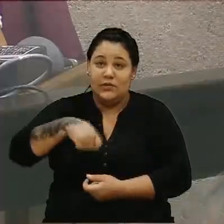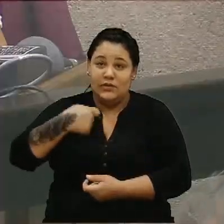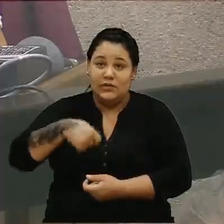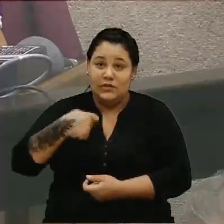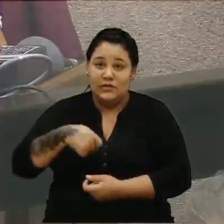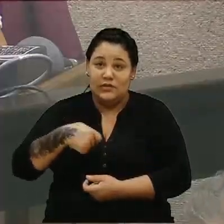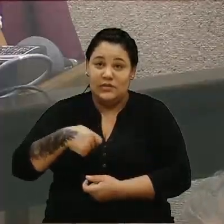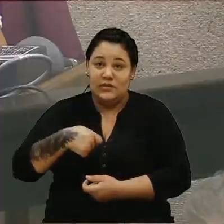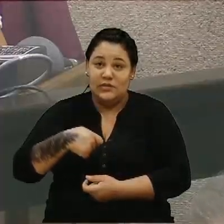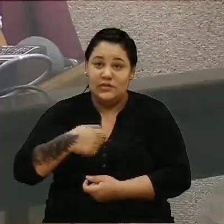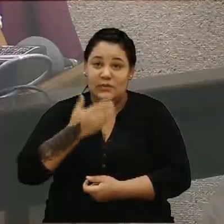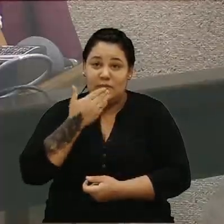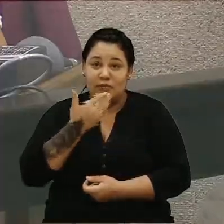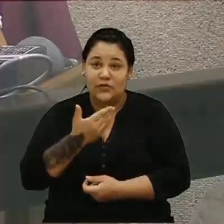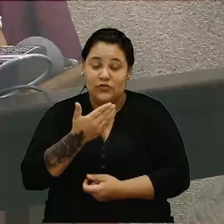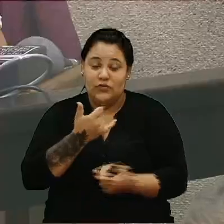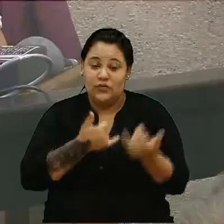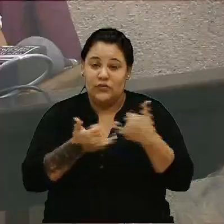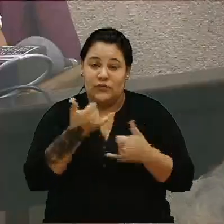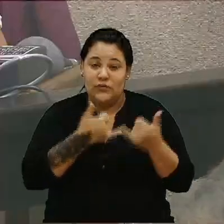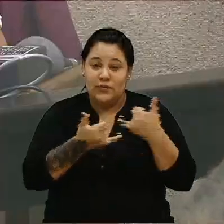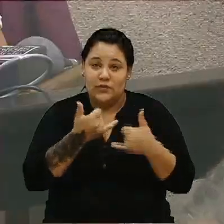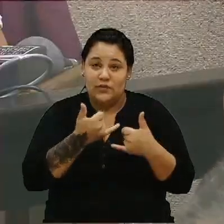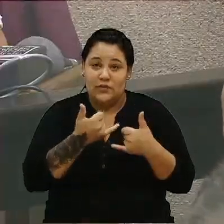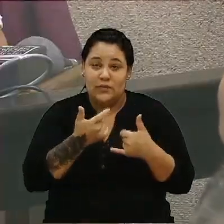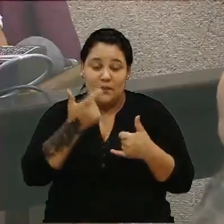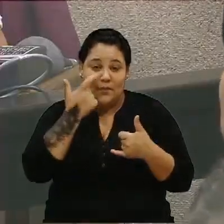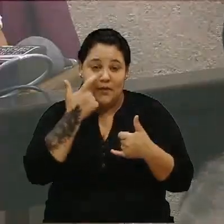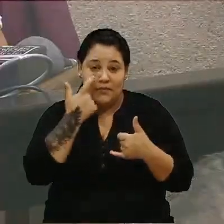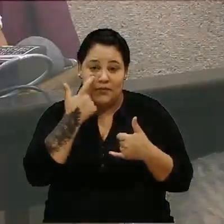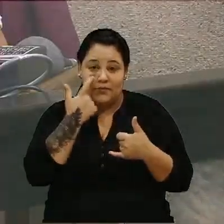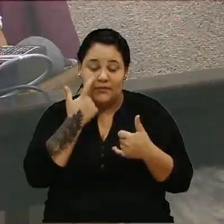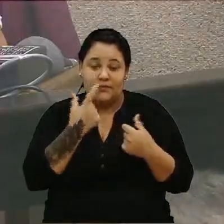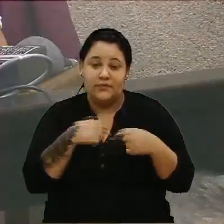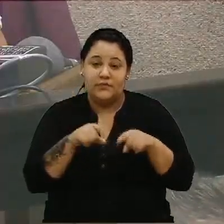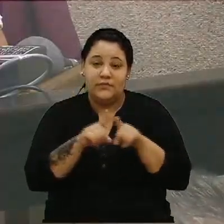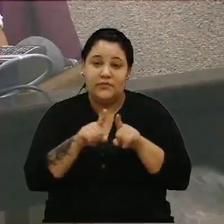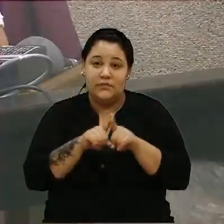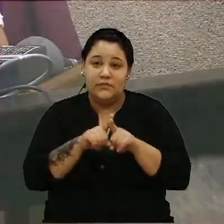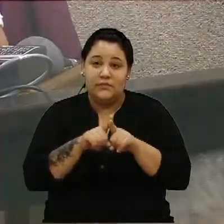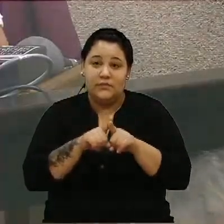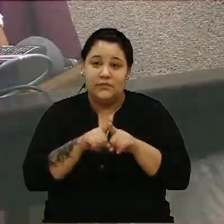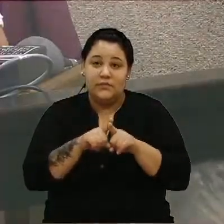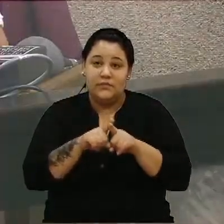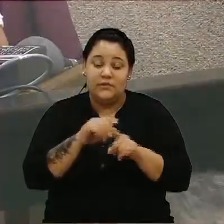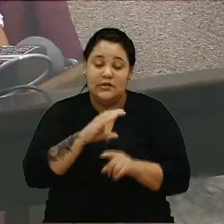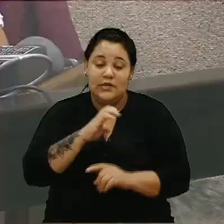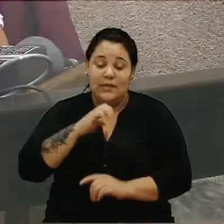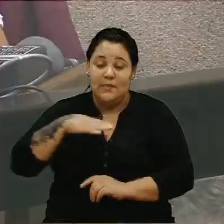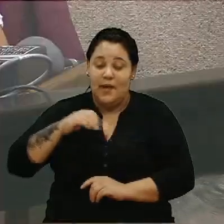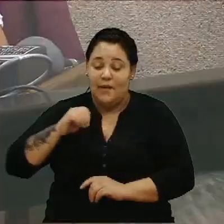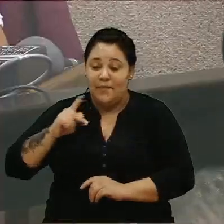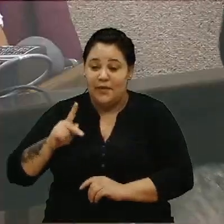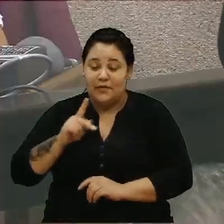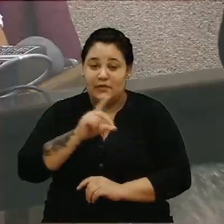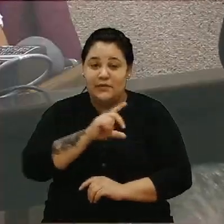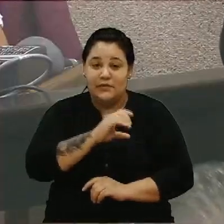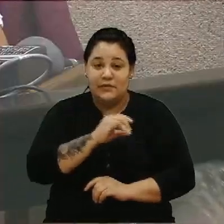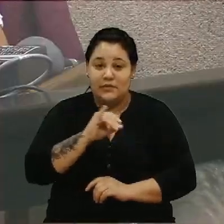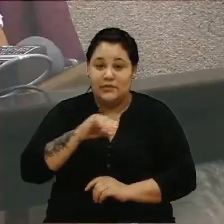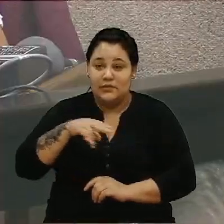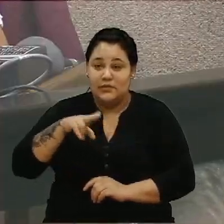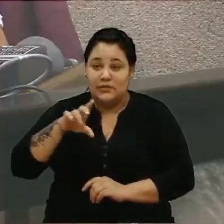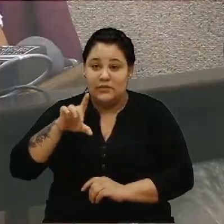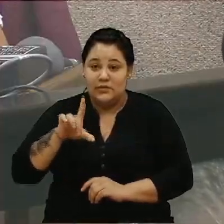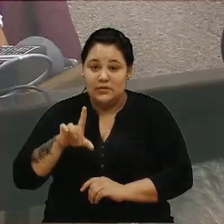fazer pedidos de informações para verificar o funcionamento do CEMAP e do SINED. Será que eles